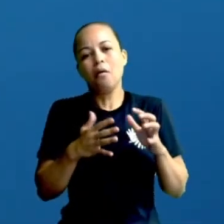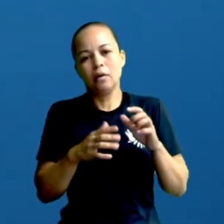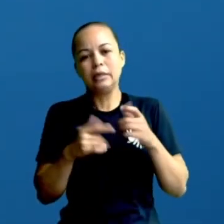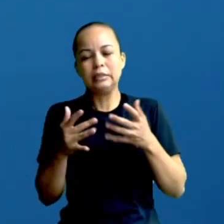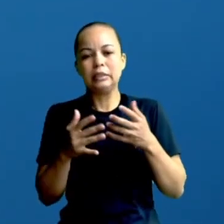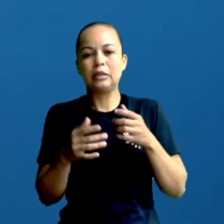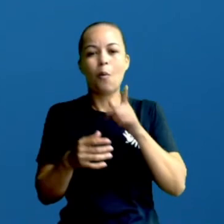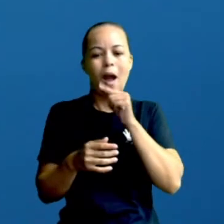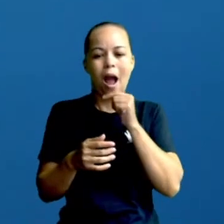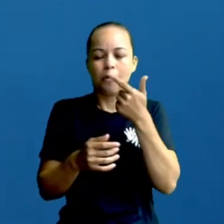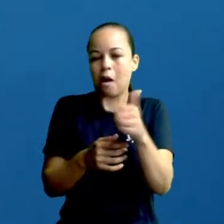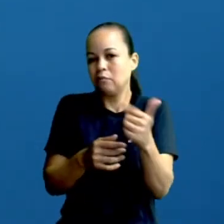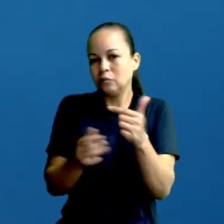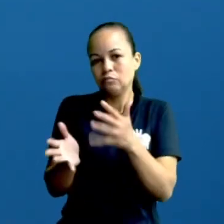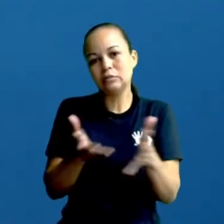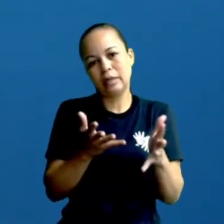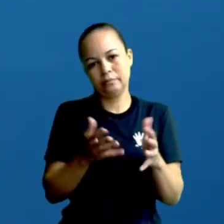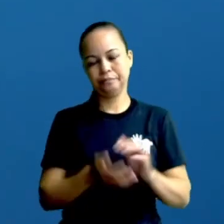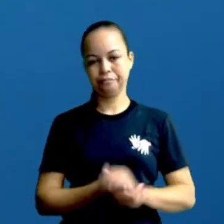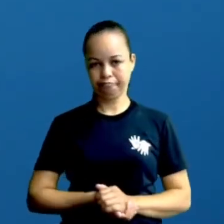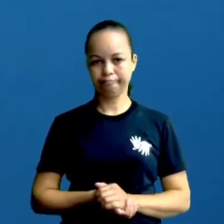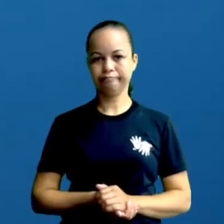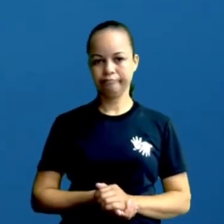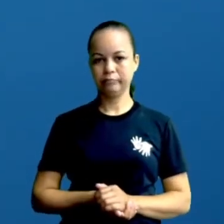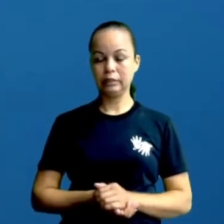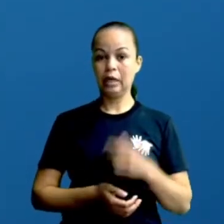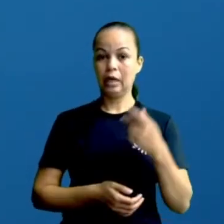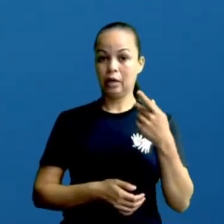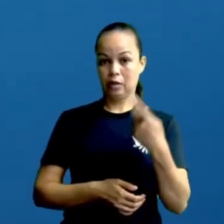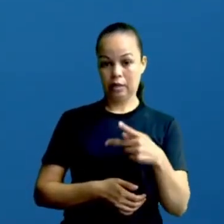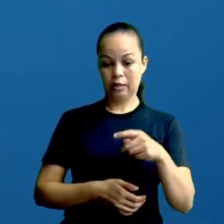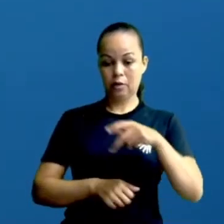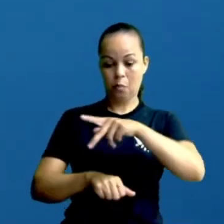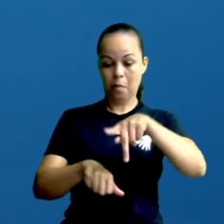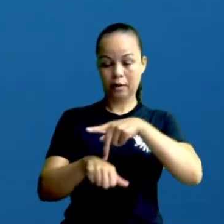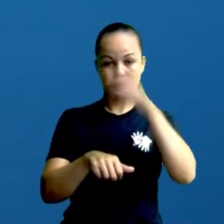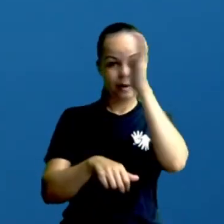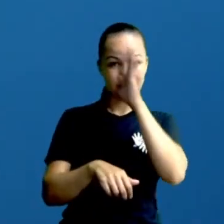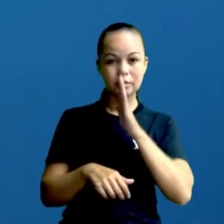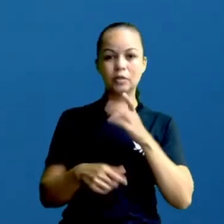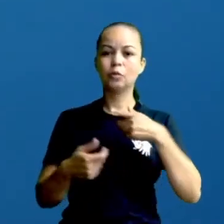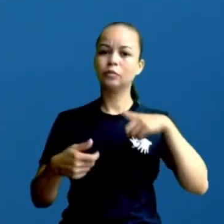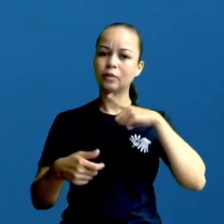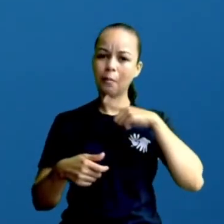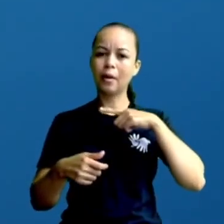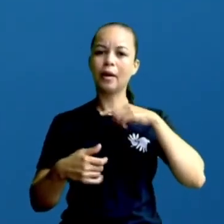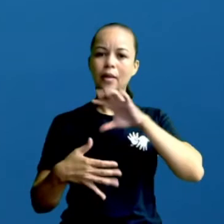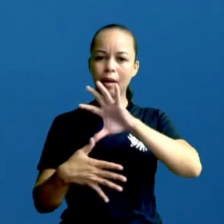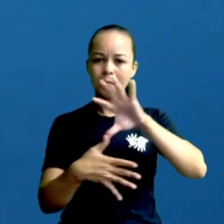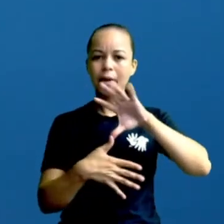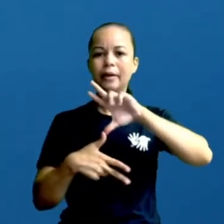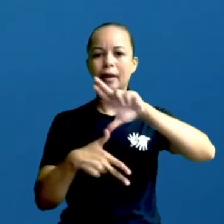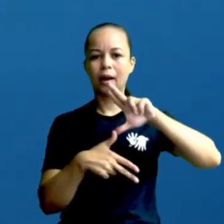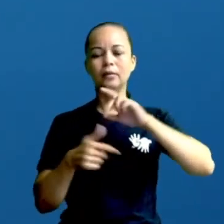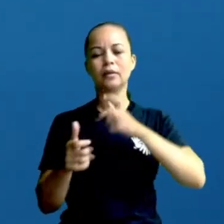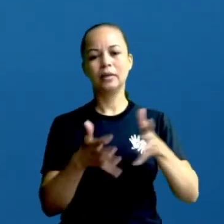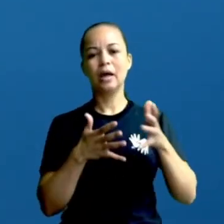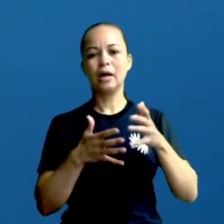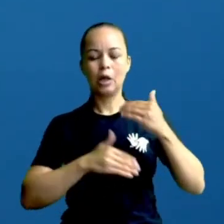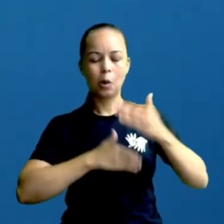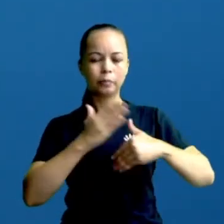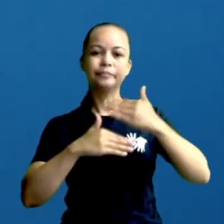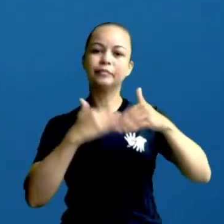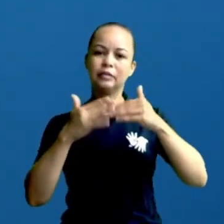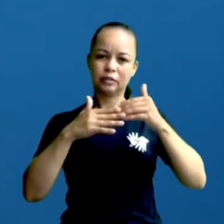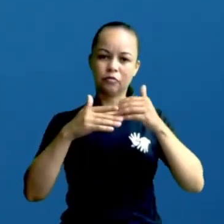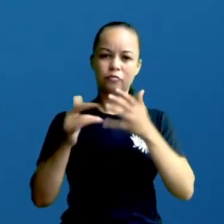nós fazemos parte, né, do nosso país. Ele é um país da América Latina e é considerado também, né, um país não totalmente desenvolvido, um país em desenvolvimento.